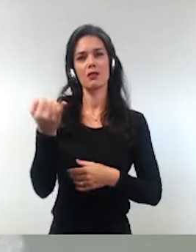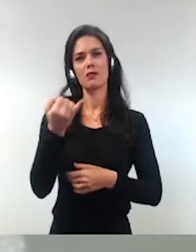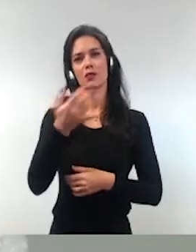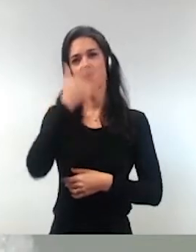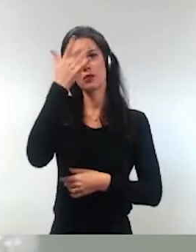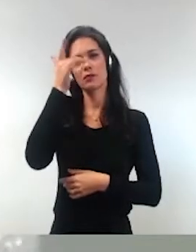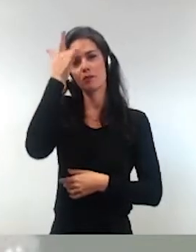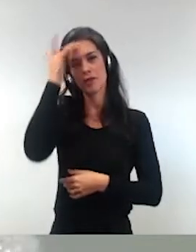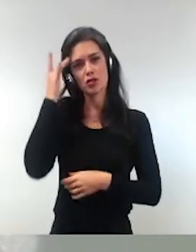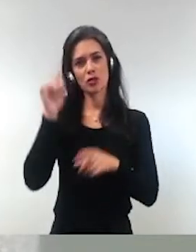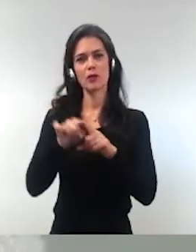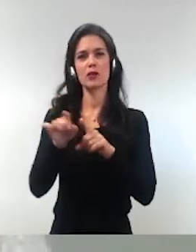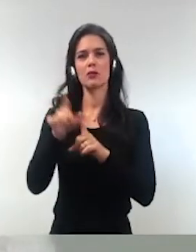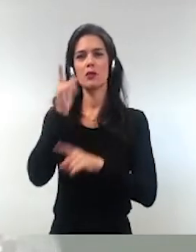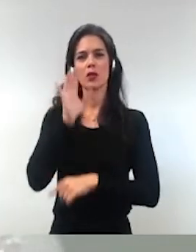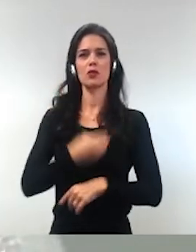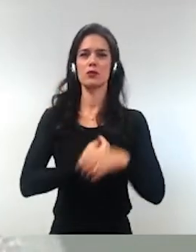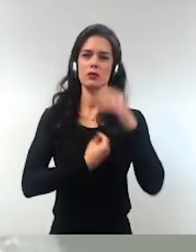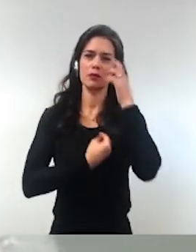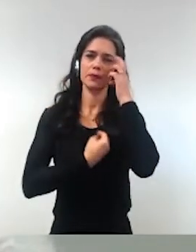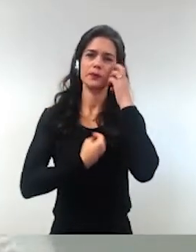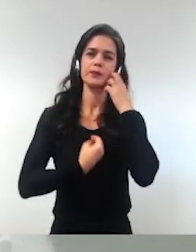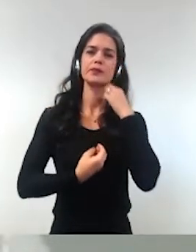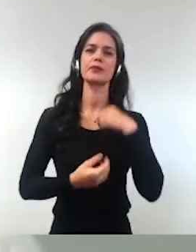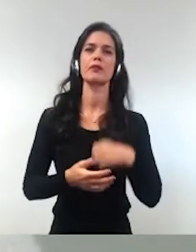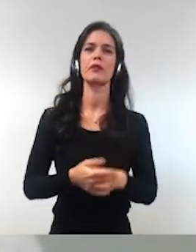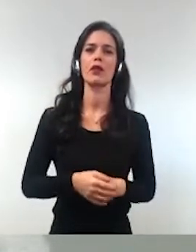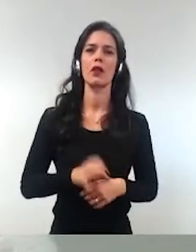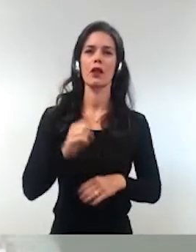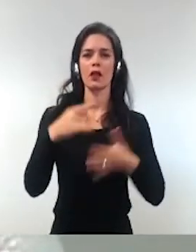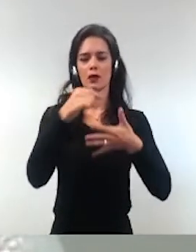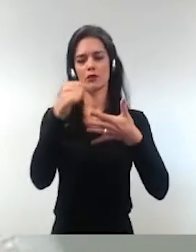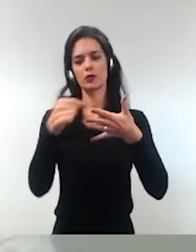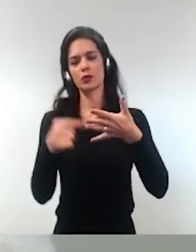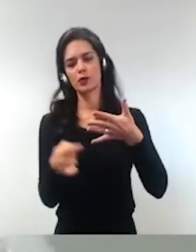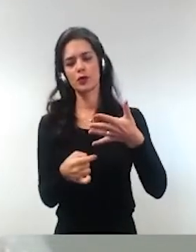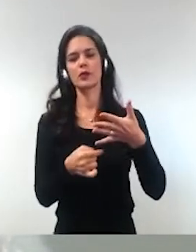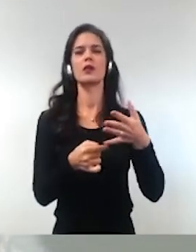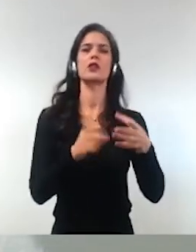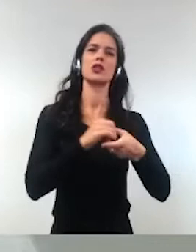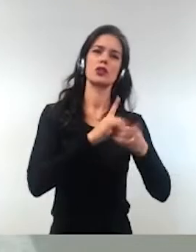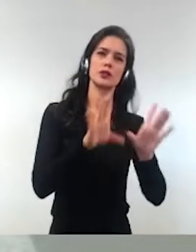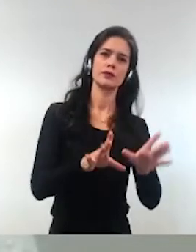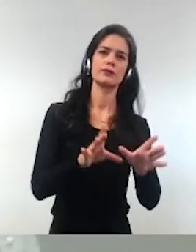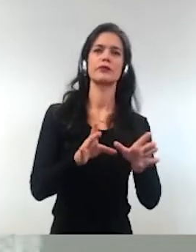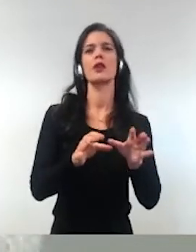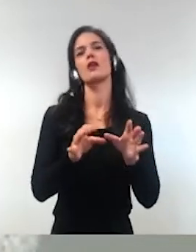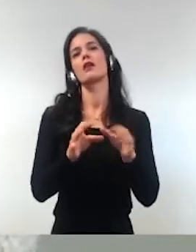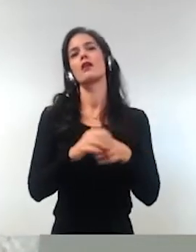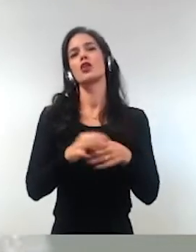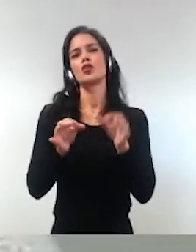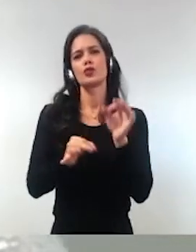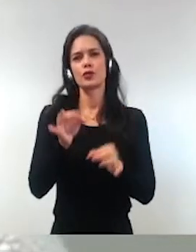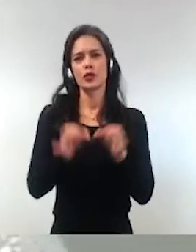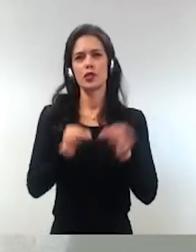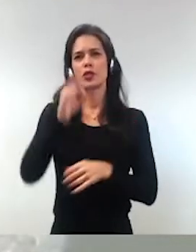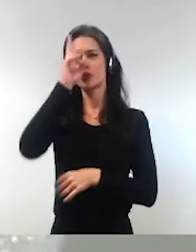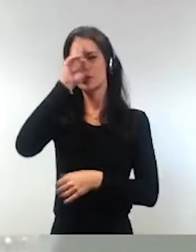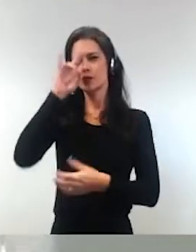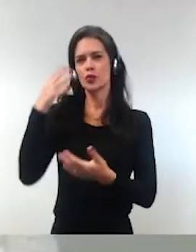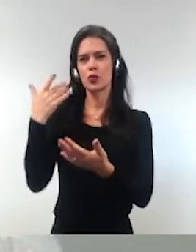sobrevivência. Claro que, além desses aspectos que eu chamo de democráticos, jurídicos e históricos, que